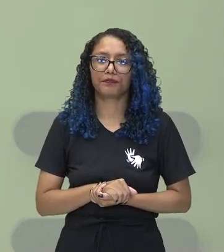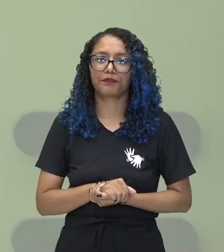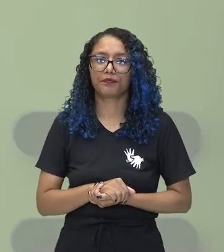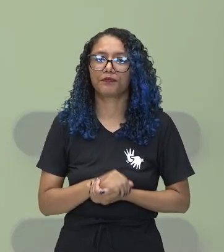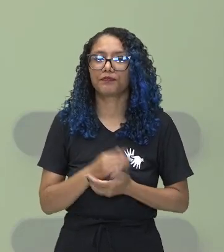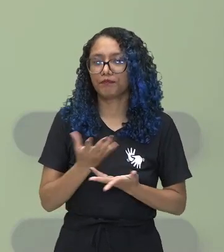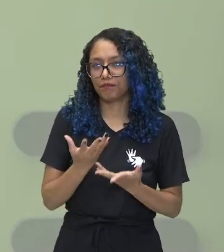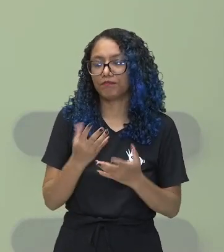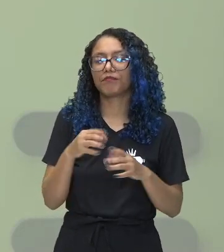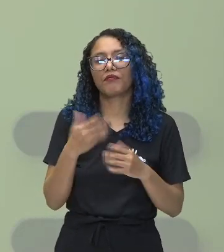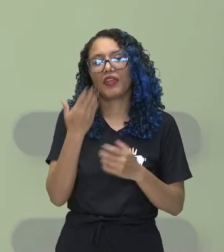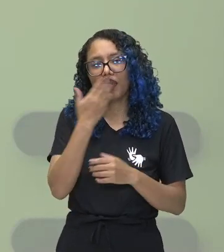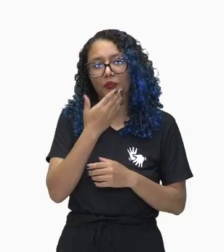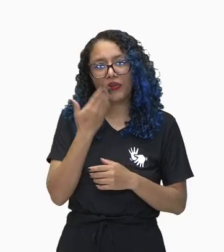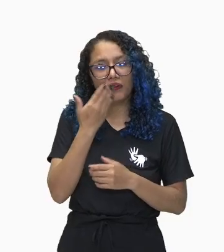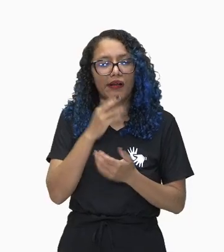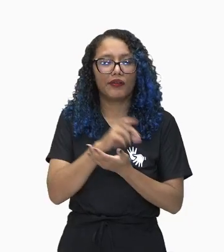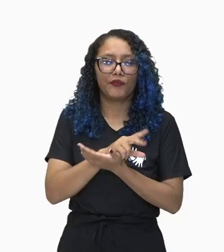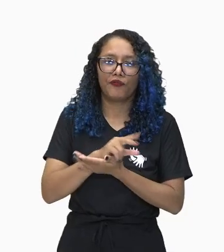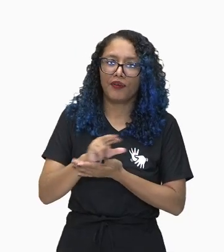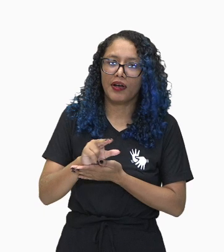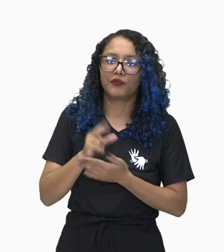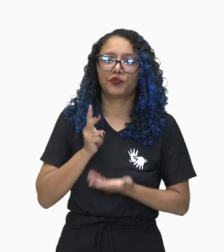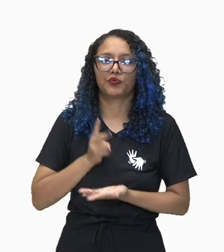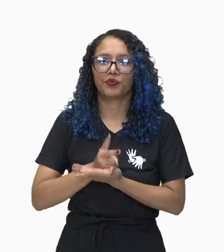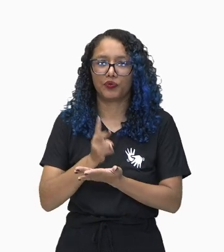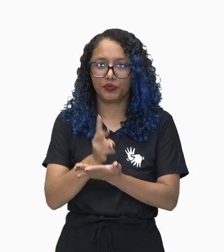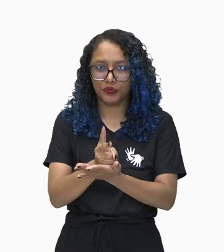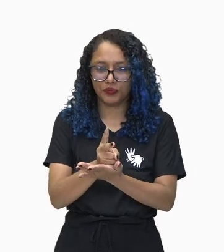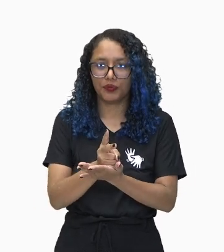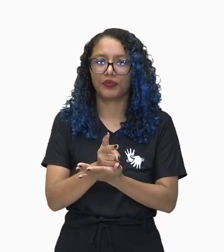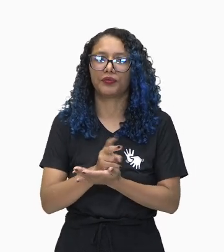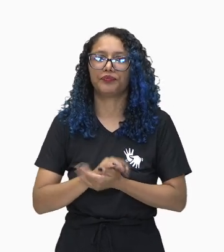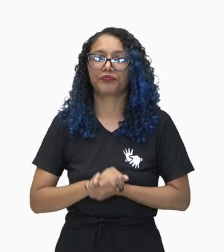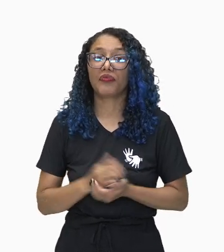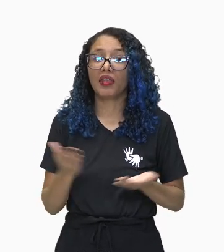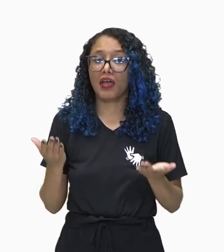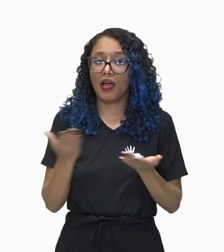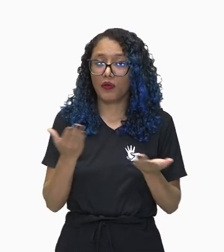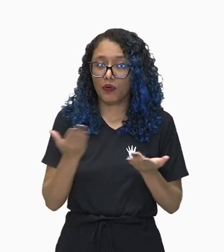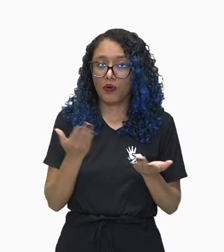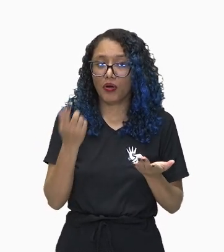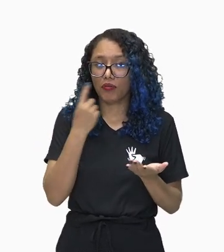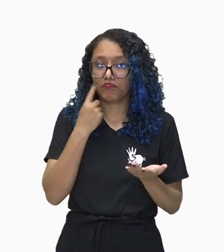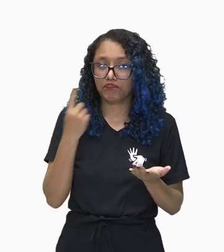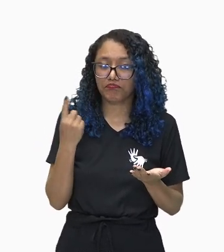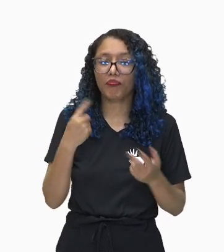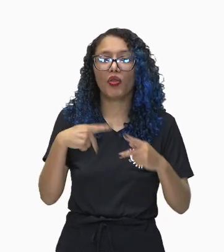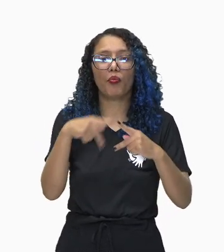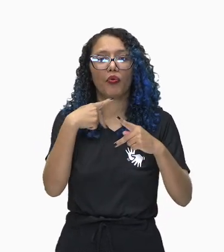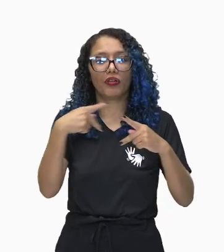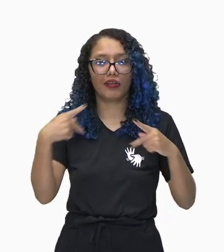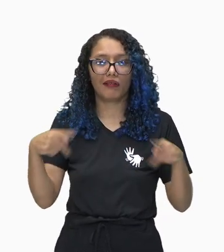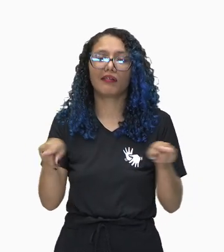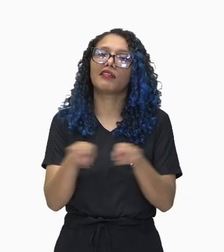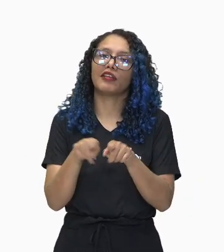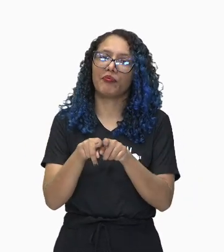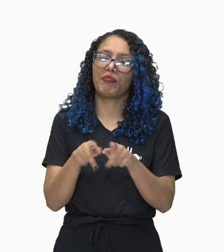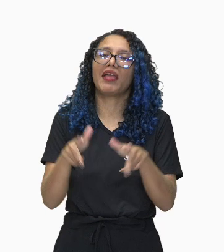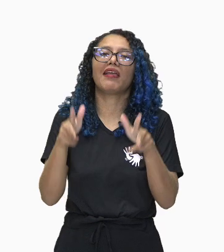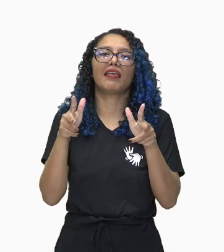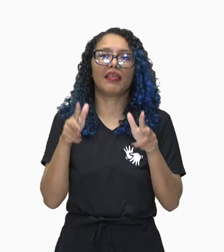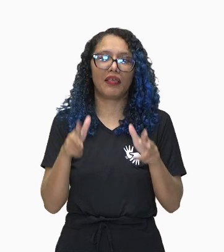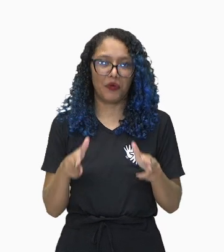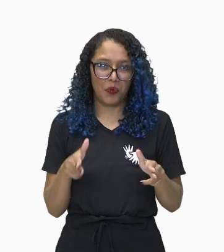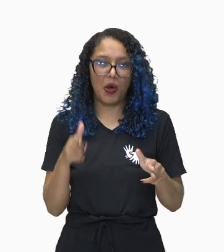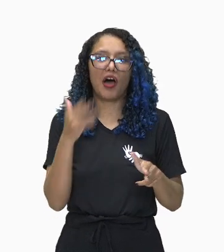dos carboidratos. Vamos dar continuidade aí. A mesma coisa vai acontecer com a proteína. Lembrando que